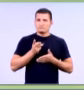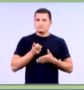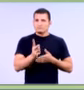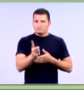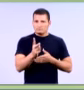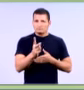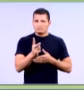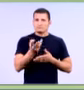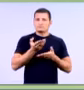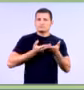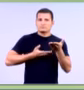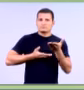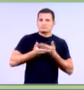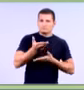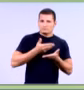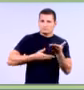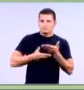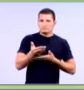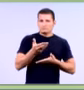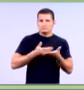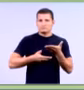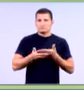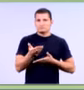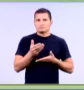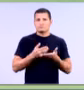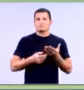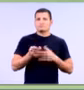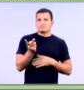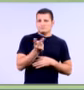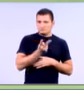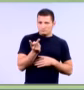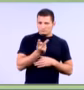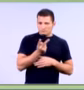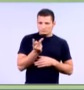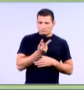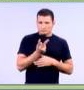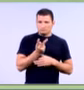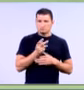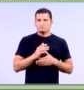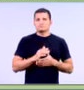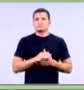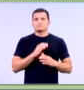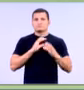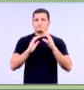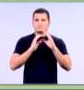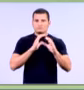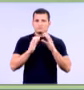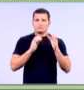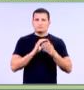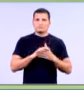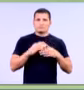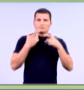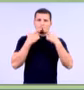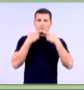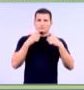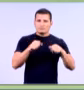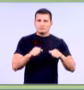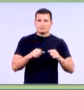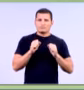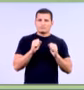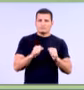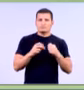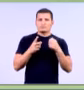A interação entre as partes que compõem essa comunicação. A linguagem, ela pode